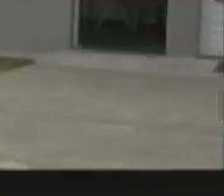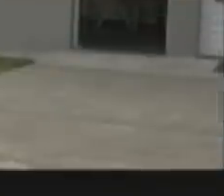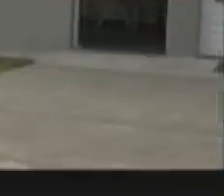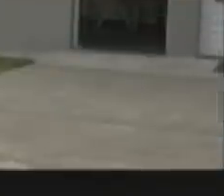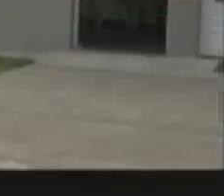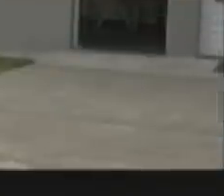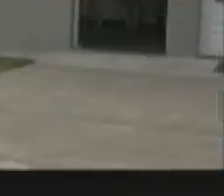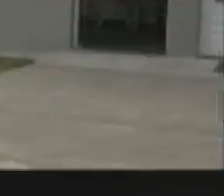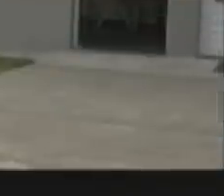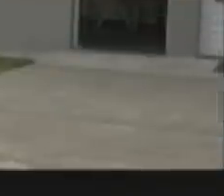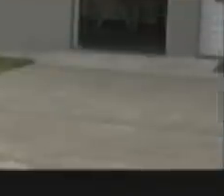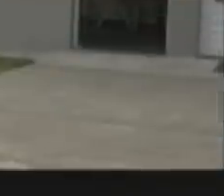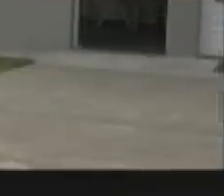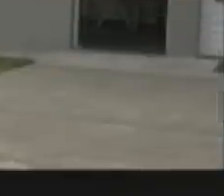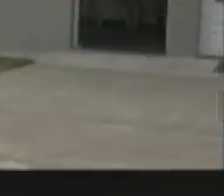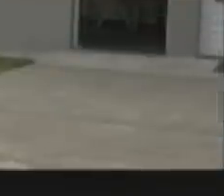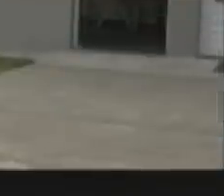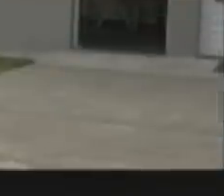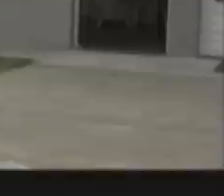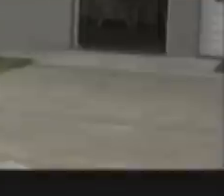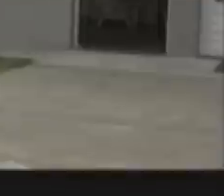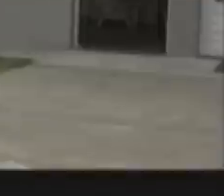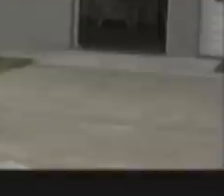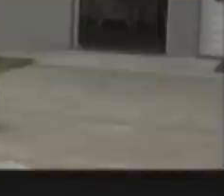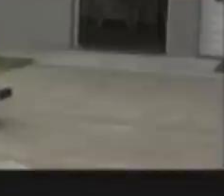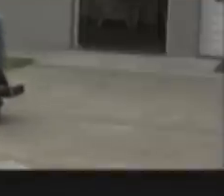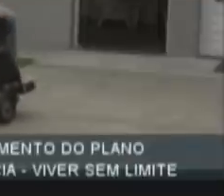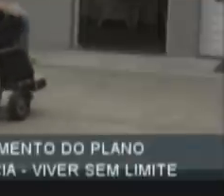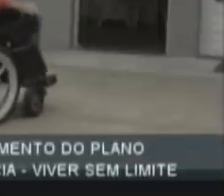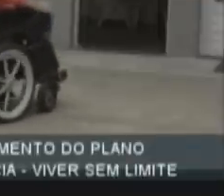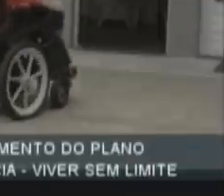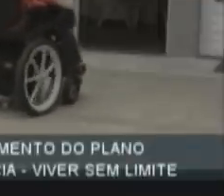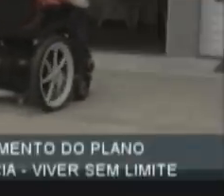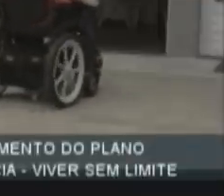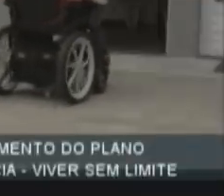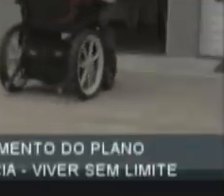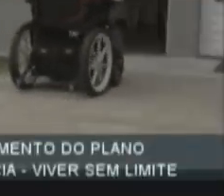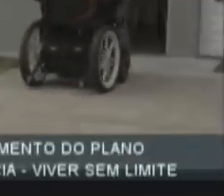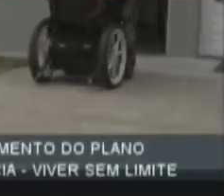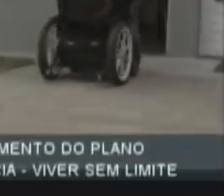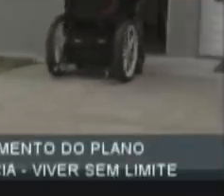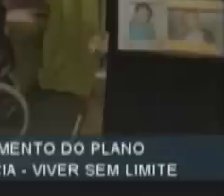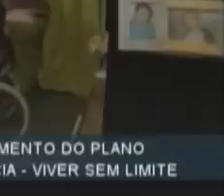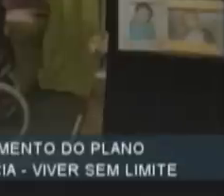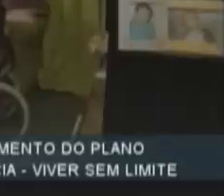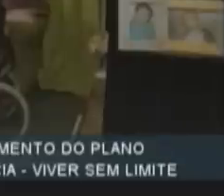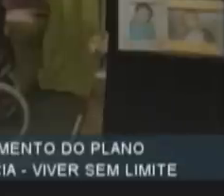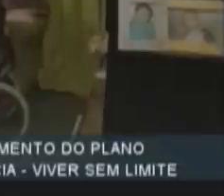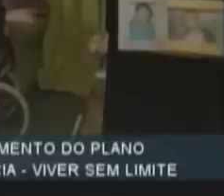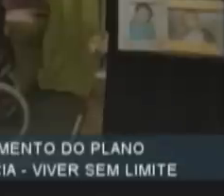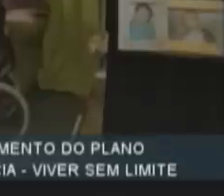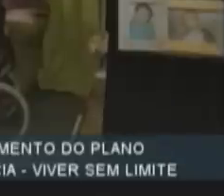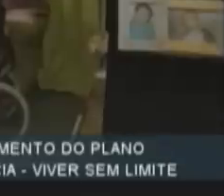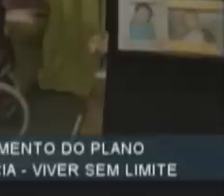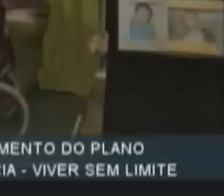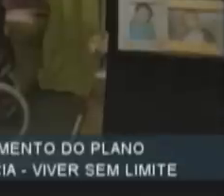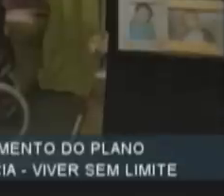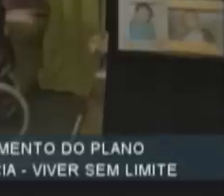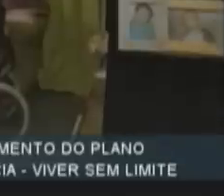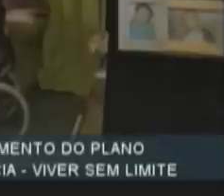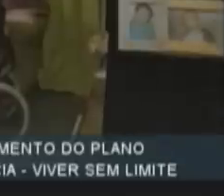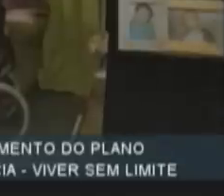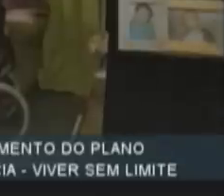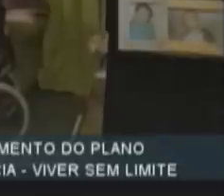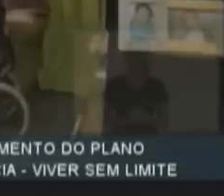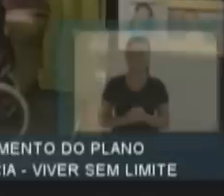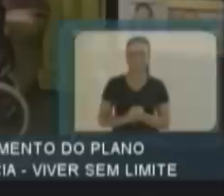é possível exercer melhor a nossa cidadania. Juliana aponta para o chão e entra em uma casa onde está um casal com dois filhos. A menina